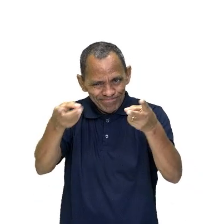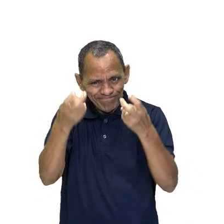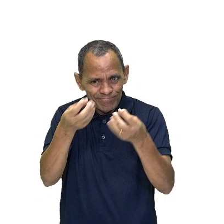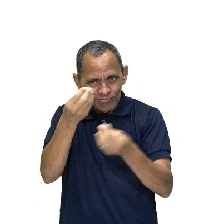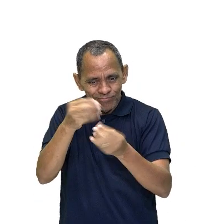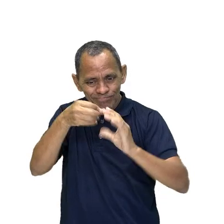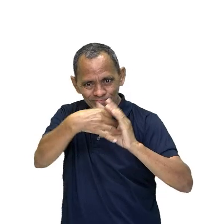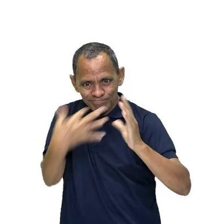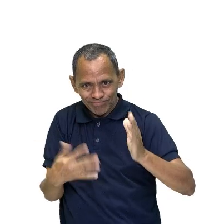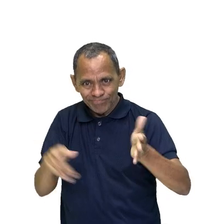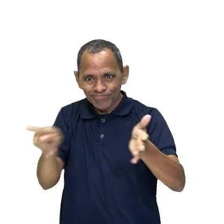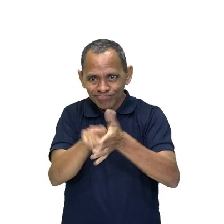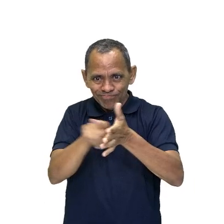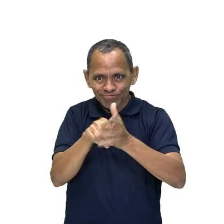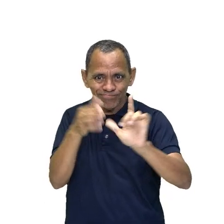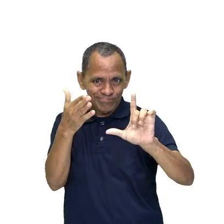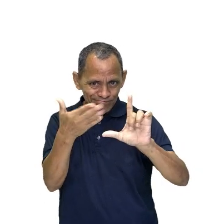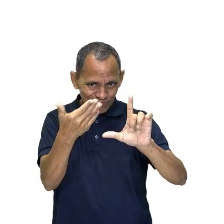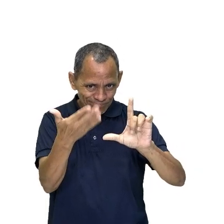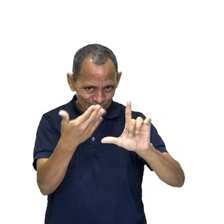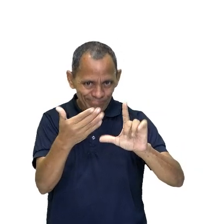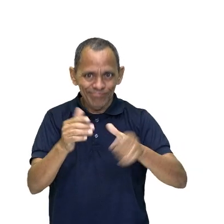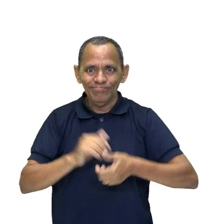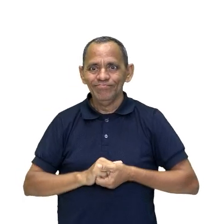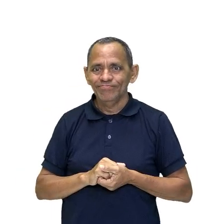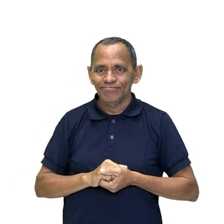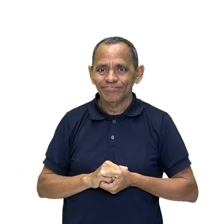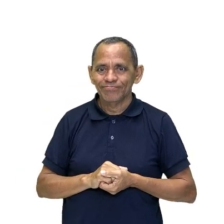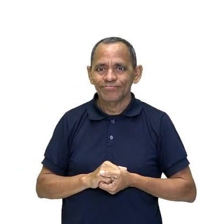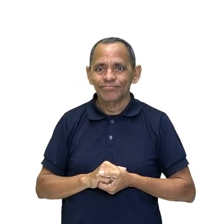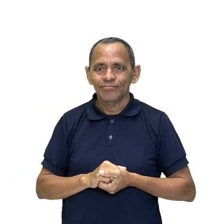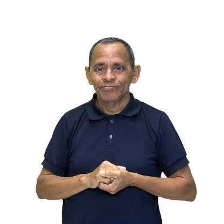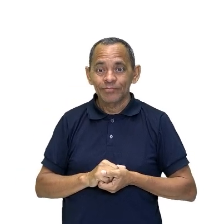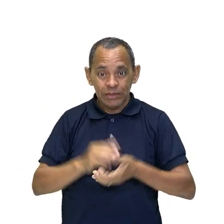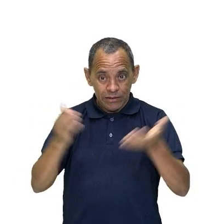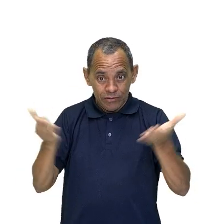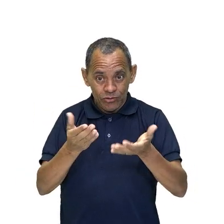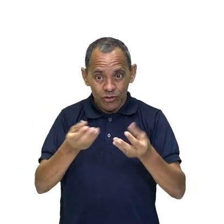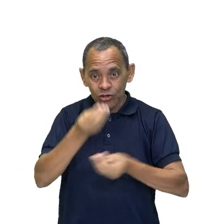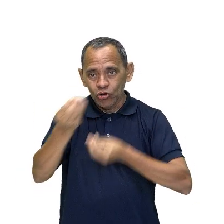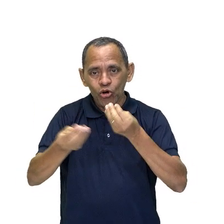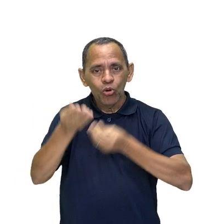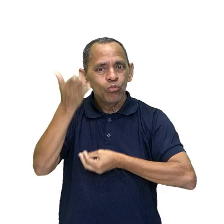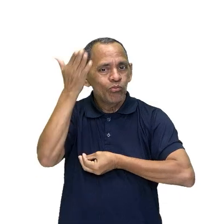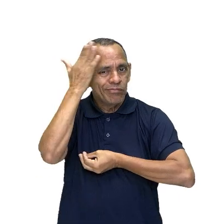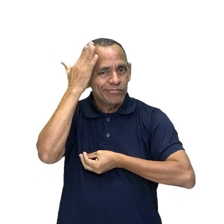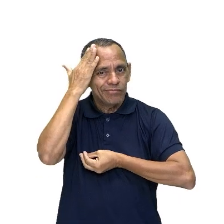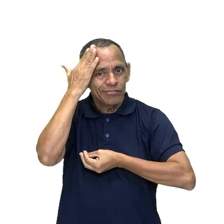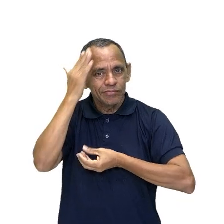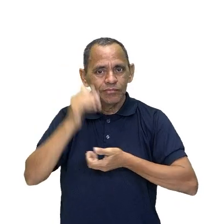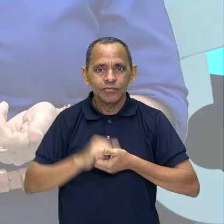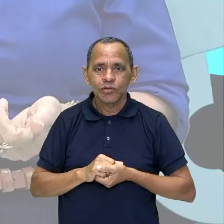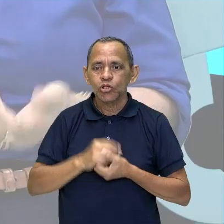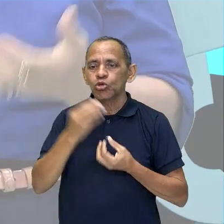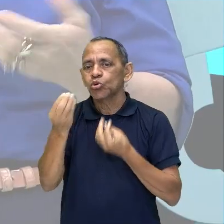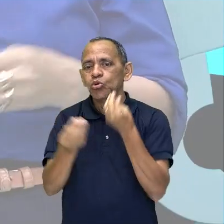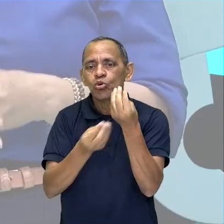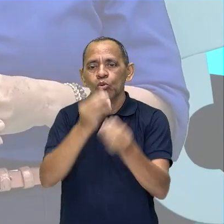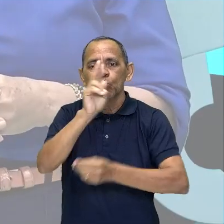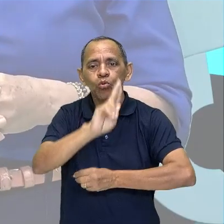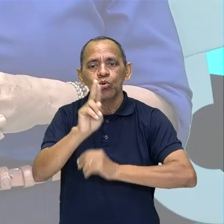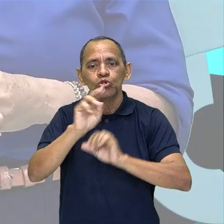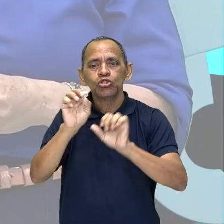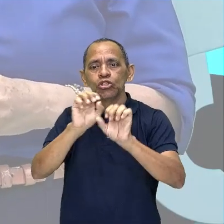das hipermídias, vamos então agora entender sobre a estrutura